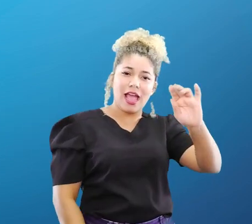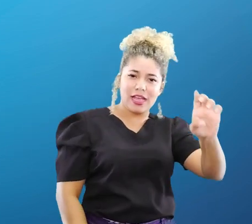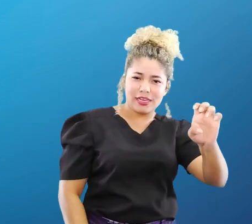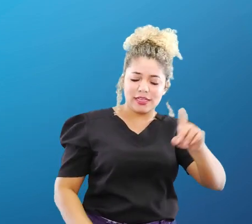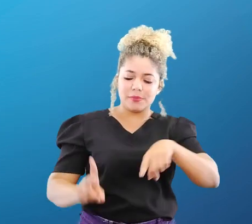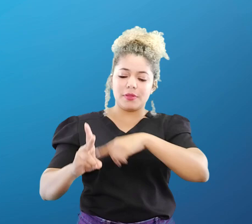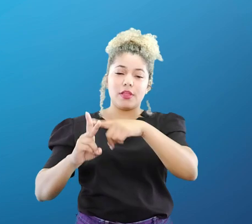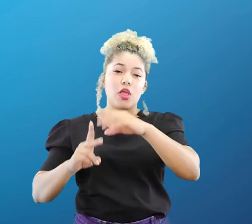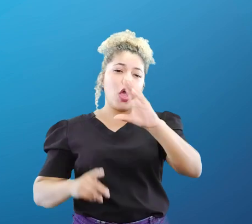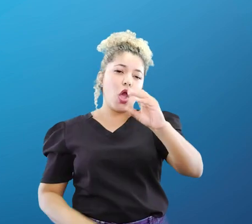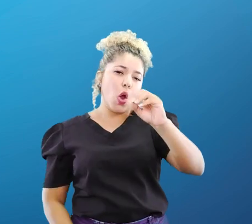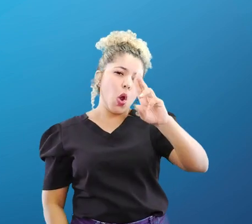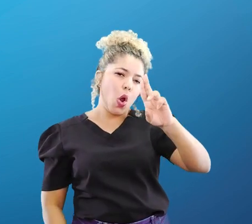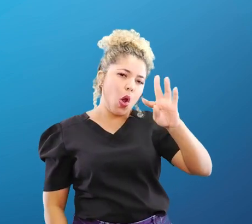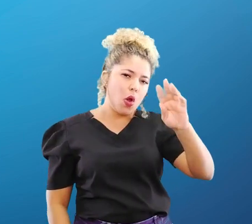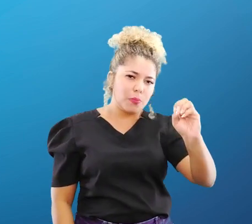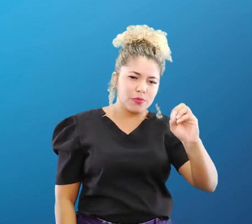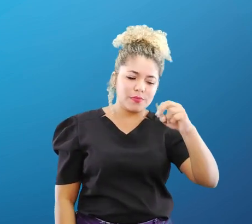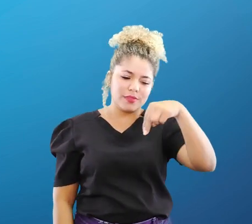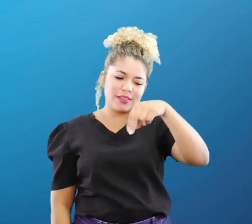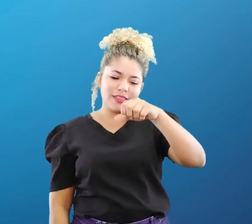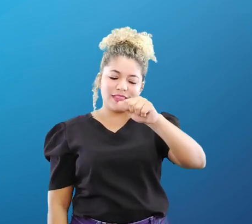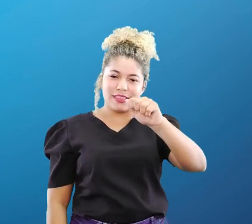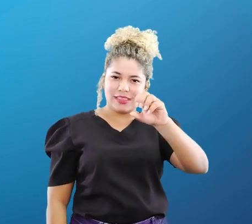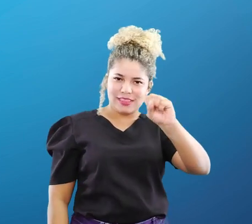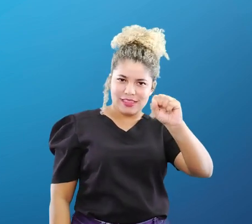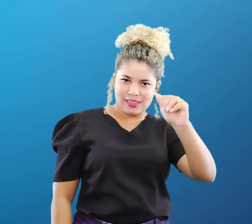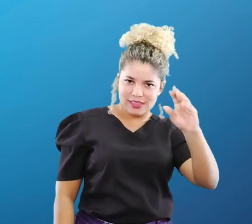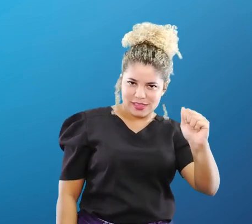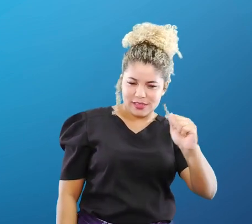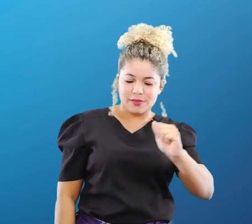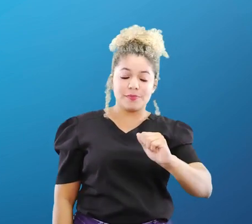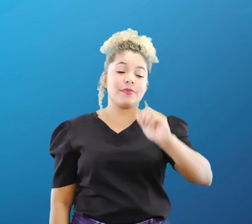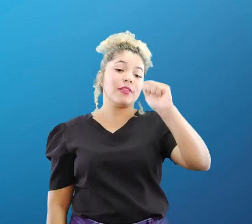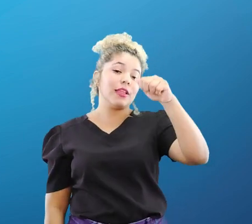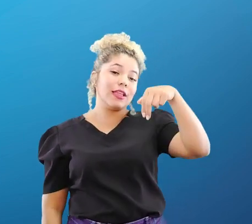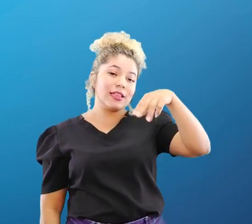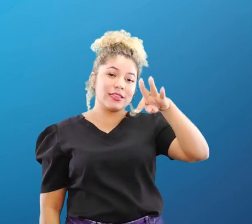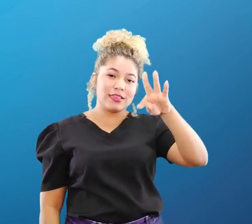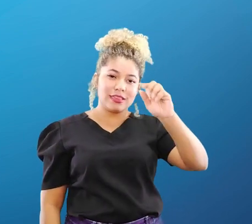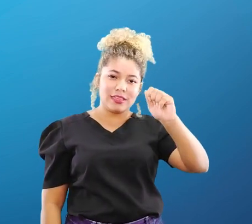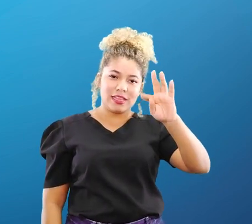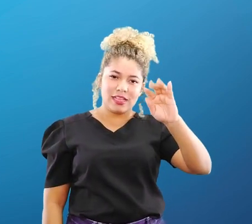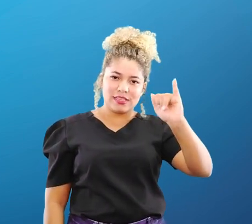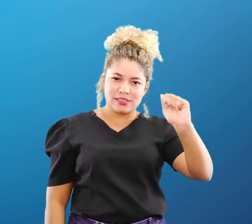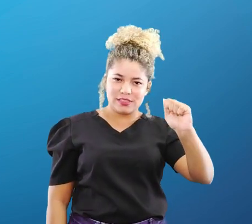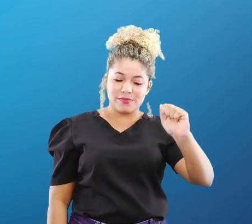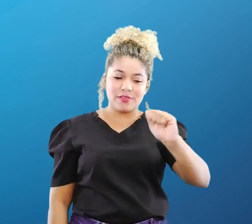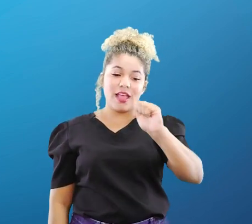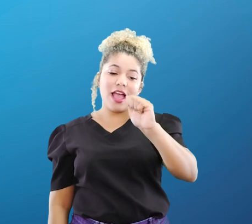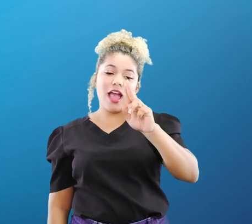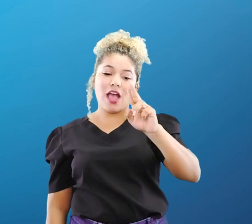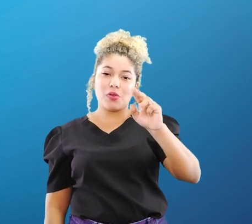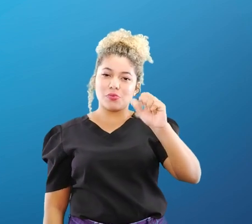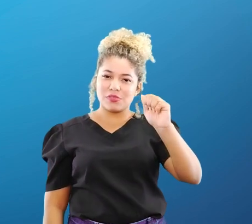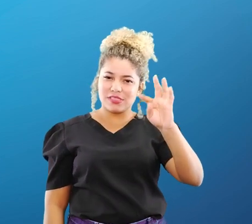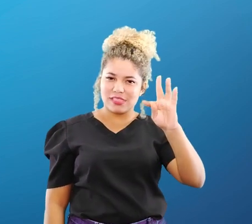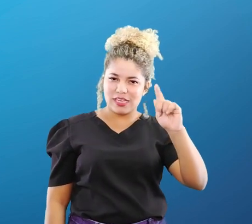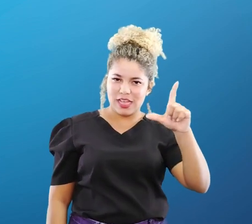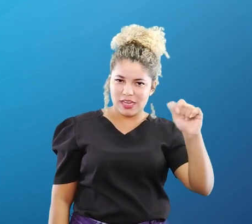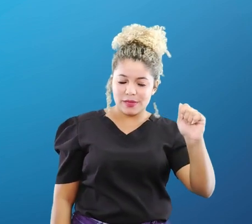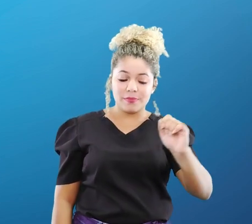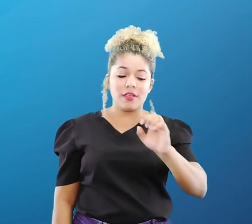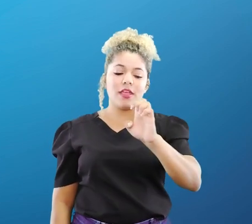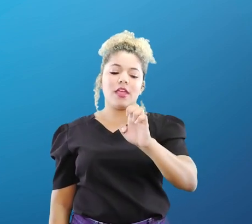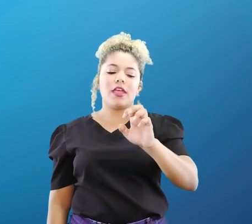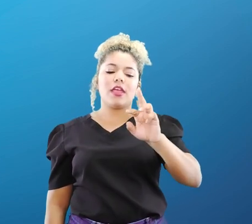Cocos, placa de Nazca, Juan de Fuca, Antártica, Australiana,